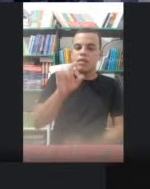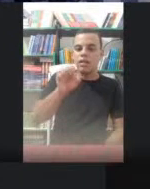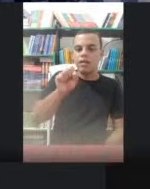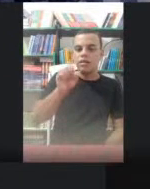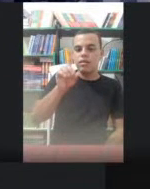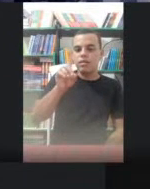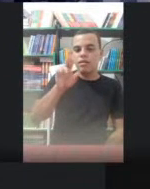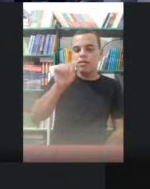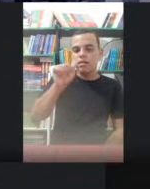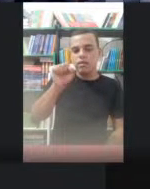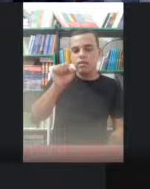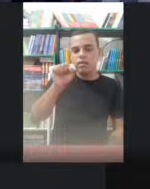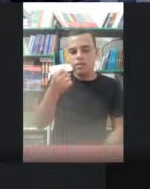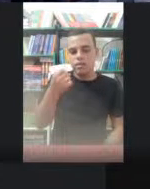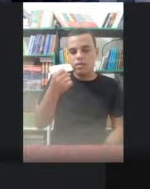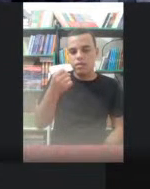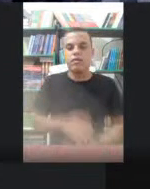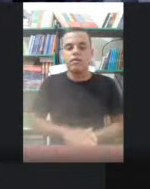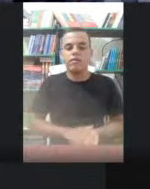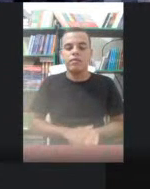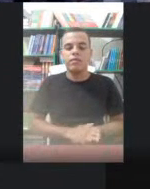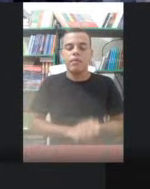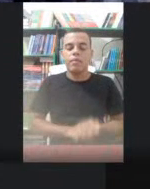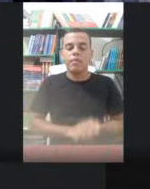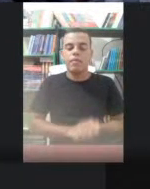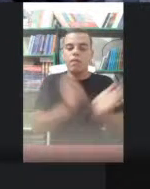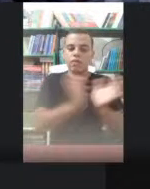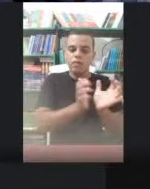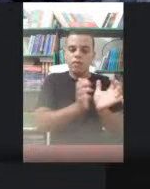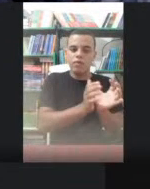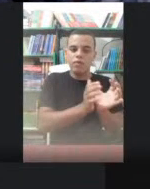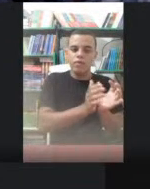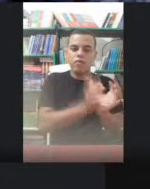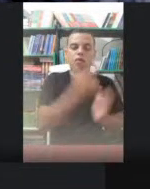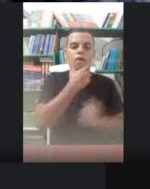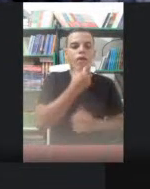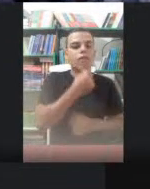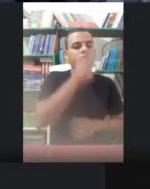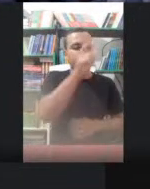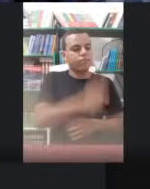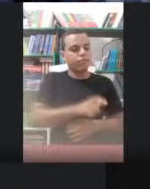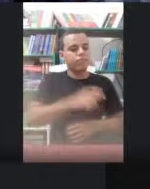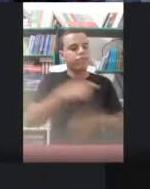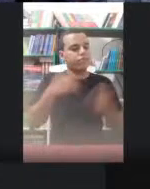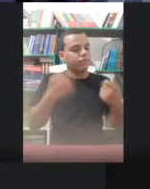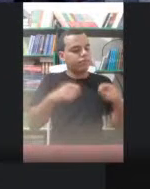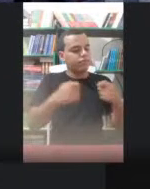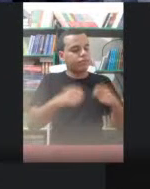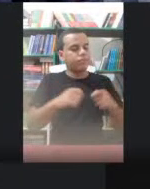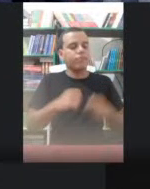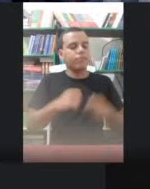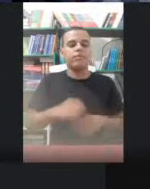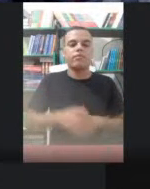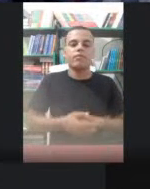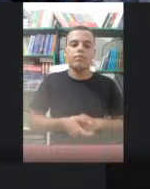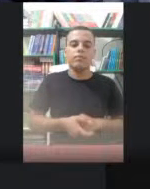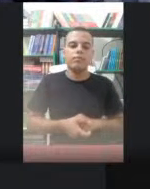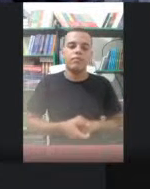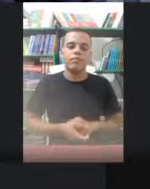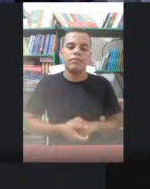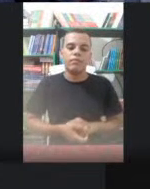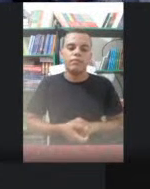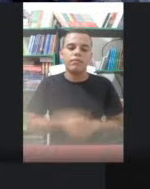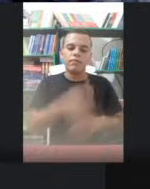essa questão das masculinidades, uma nossa diversidade de gênero também, né? Trabalhando o